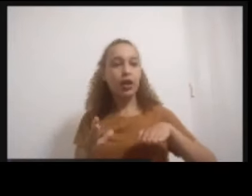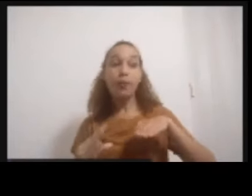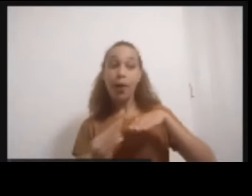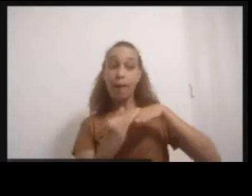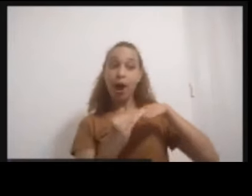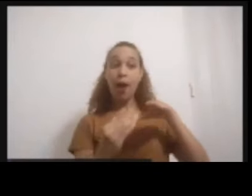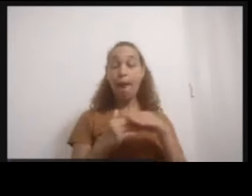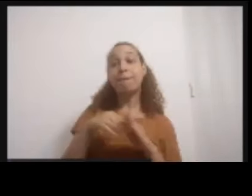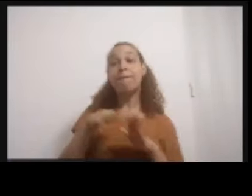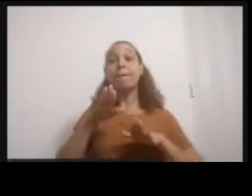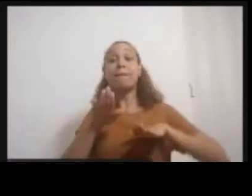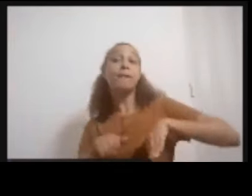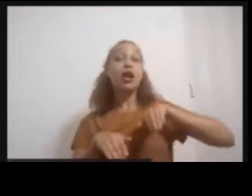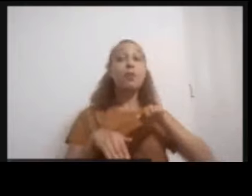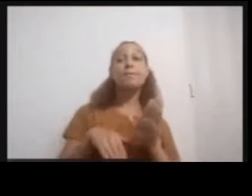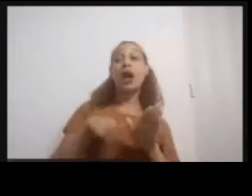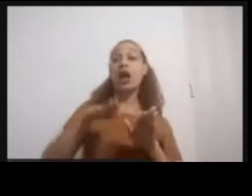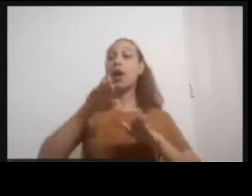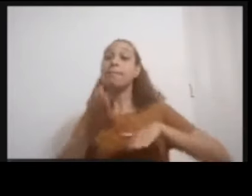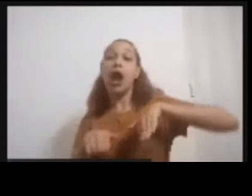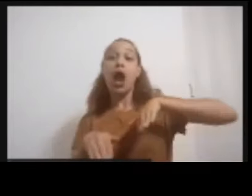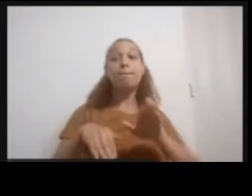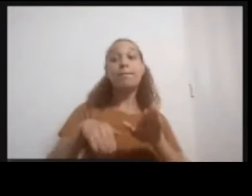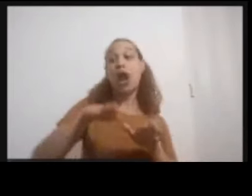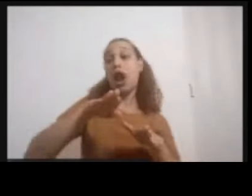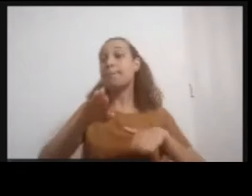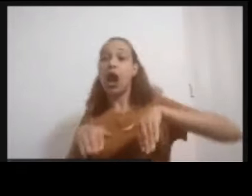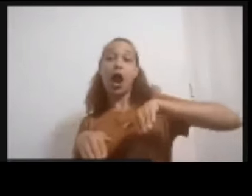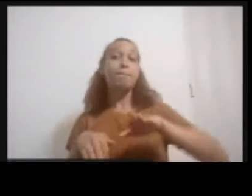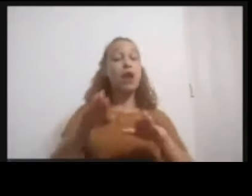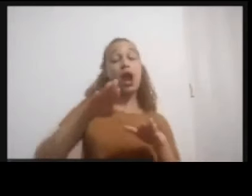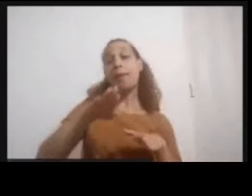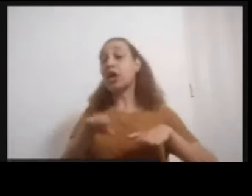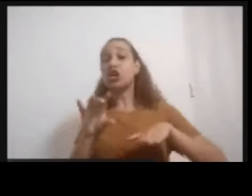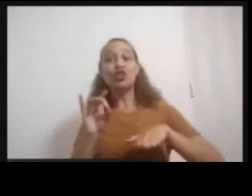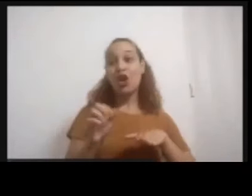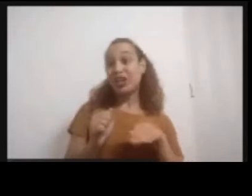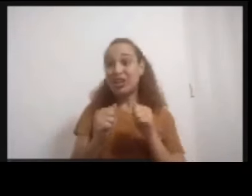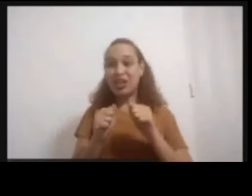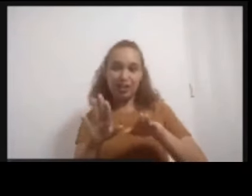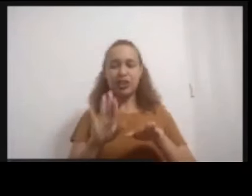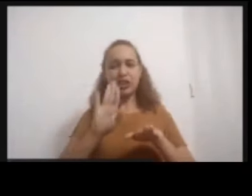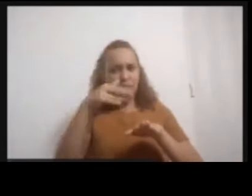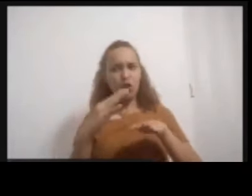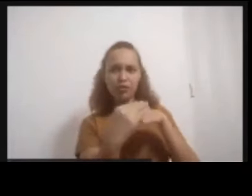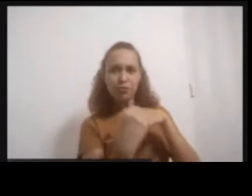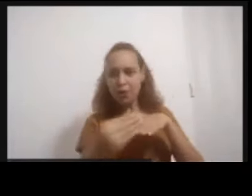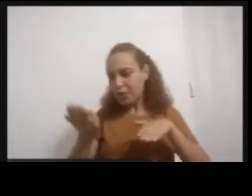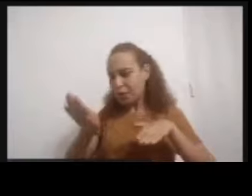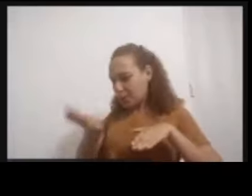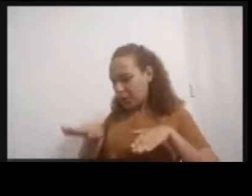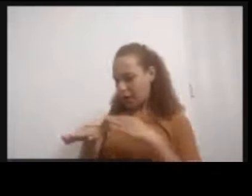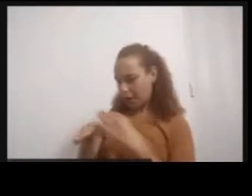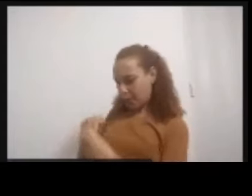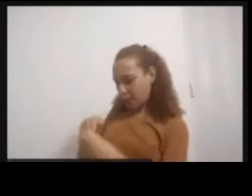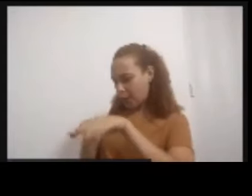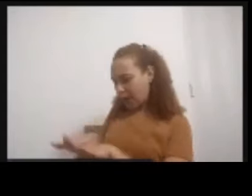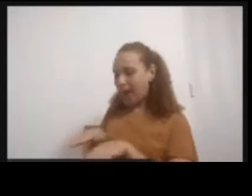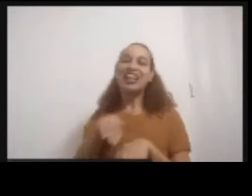pelos caminhos que resolvemos trilhar e para deixar os dedos soltinhos quando chegamos em casa para